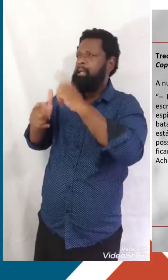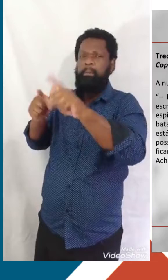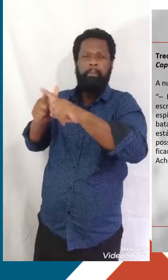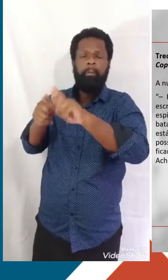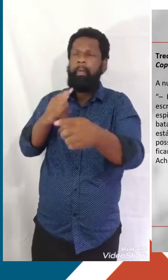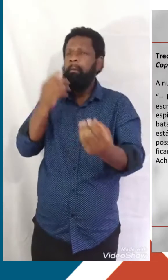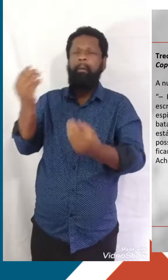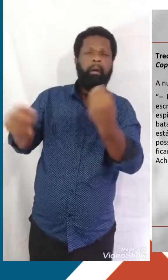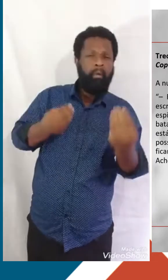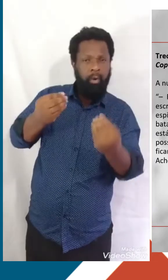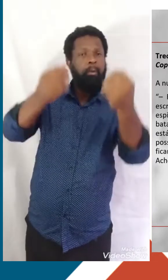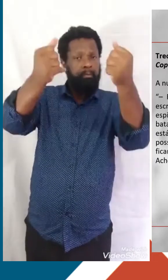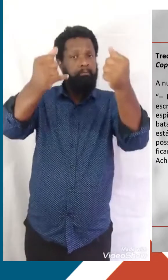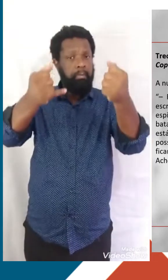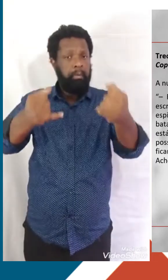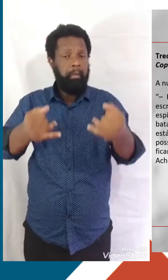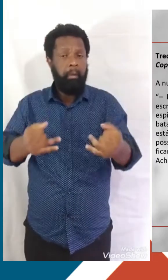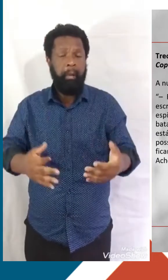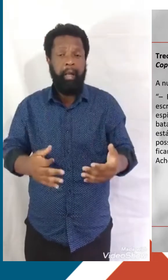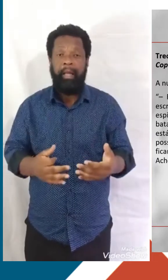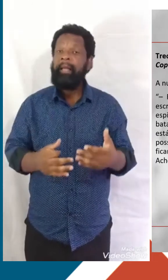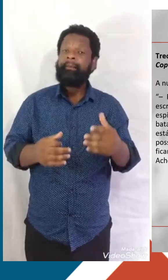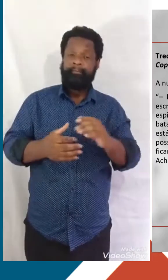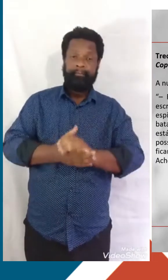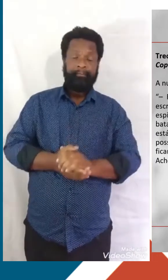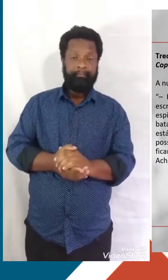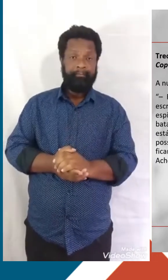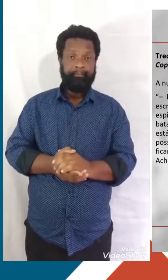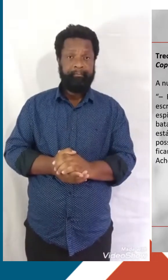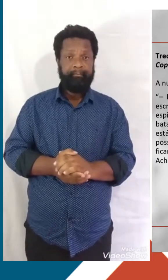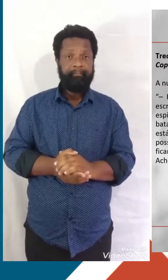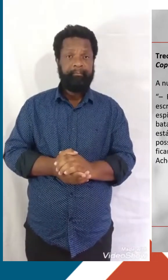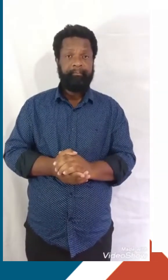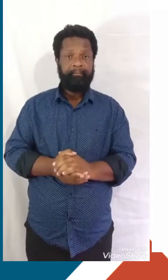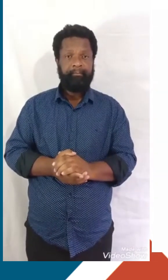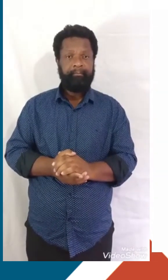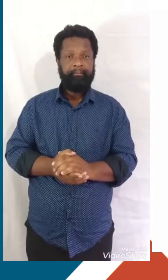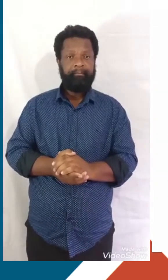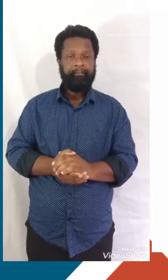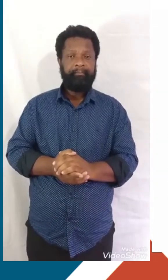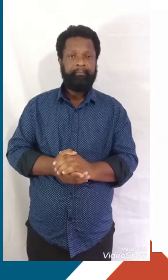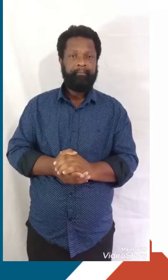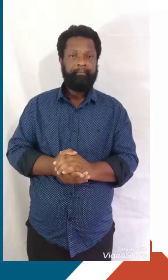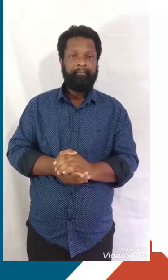que esses problemas irão surgir nas crônicas.